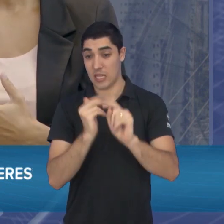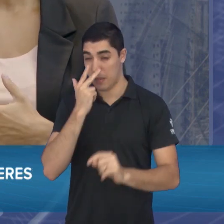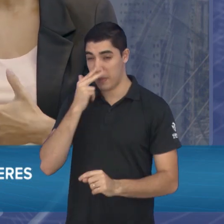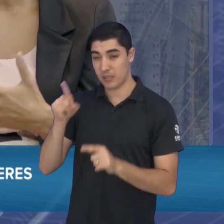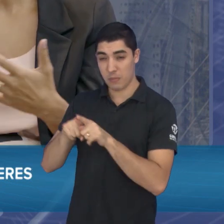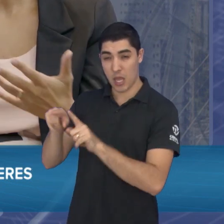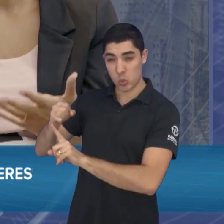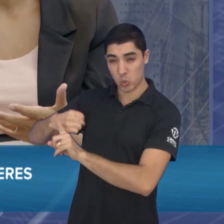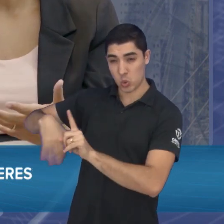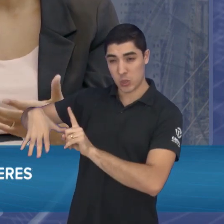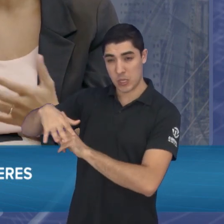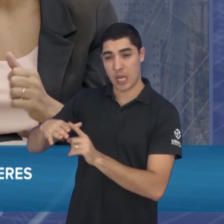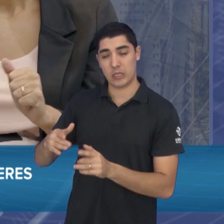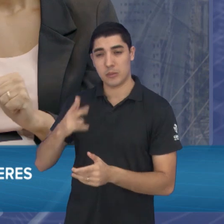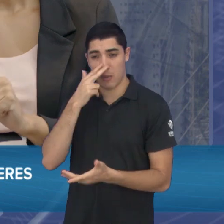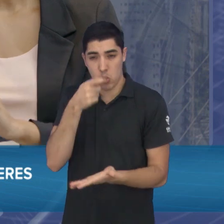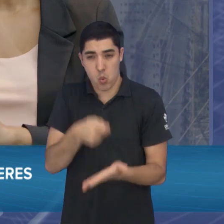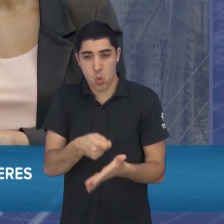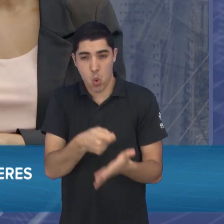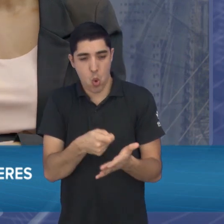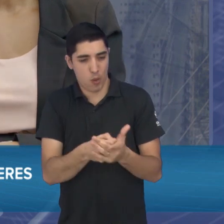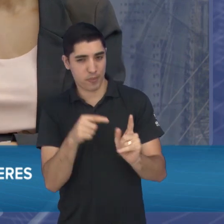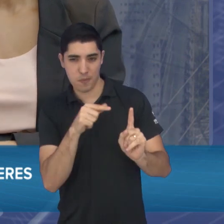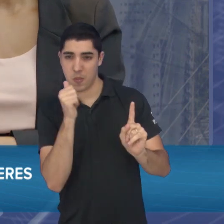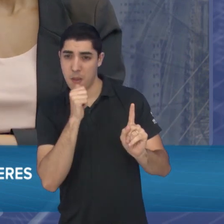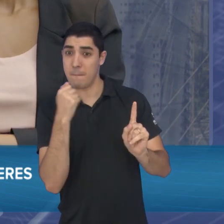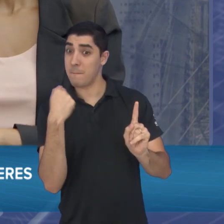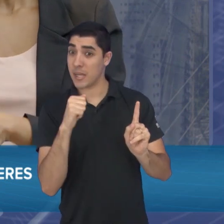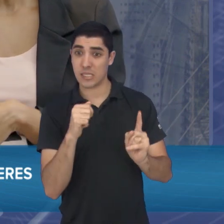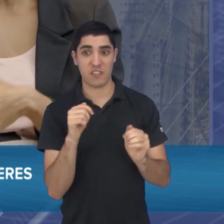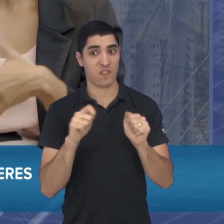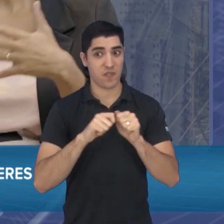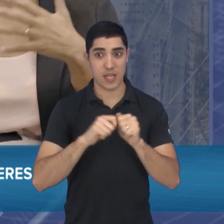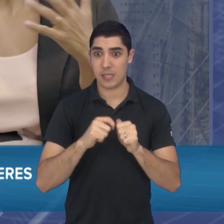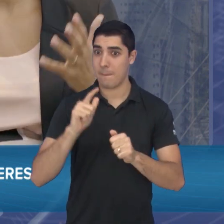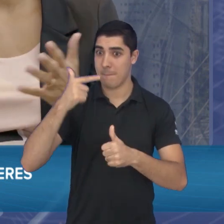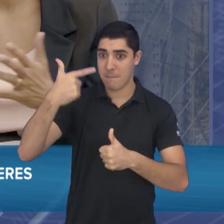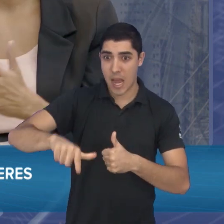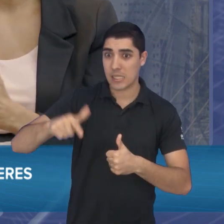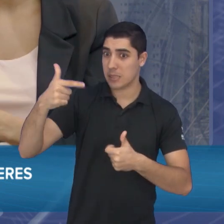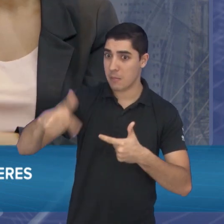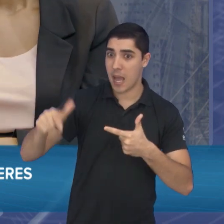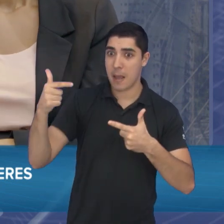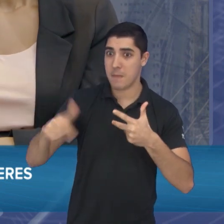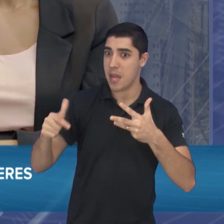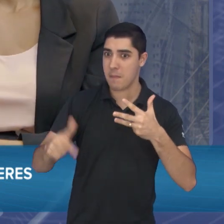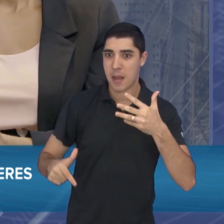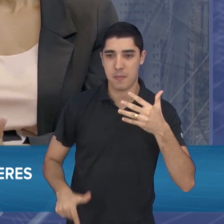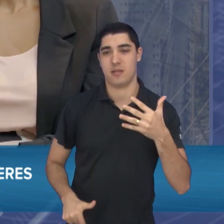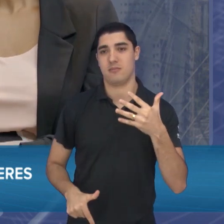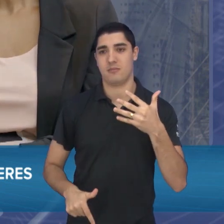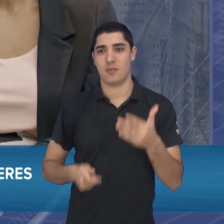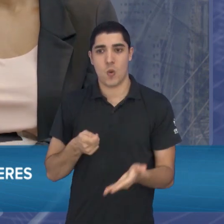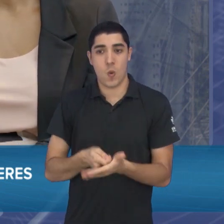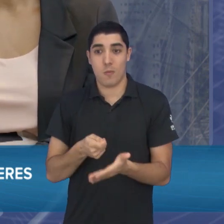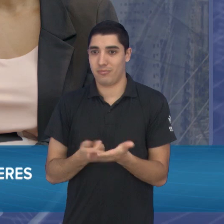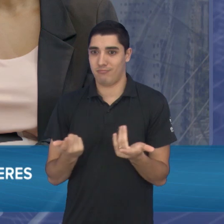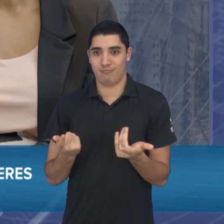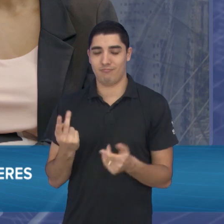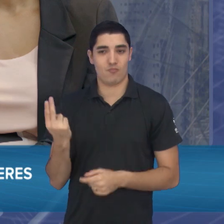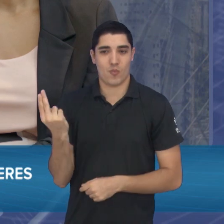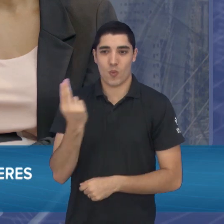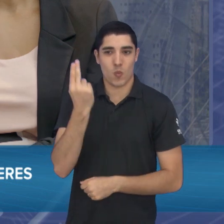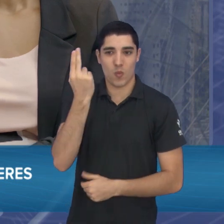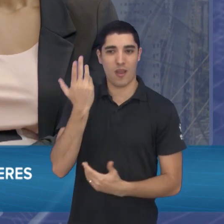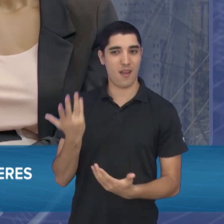né? Uma hiperprodução, né? Uma imperativos de tudo, e a gente não dá conta disso